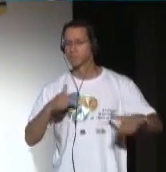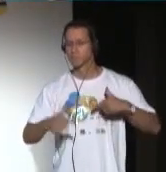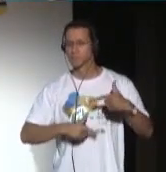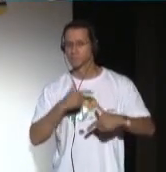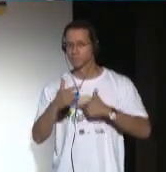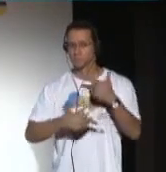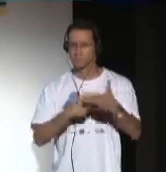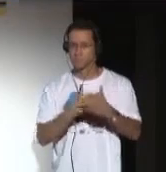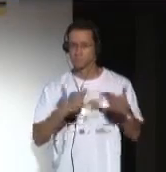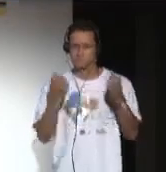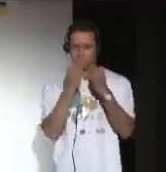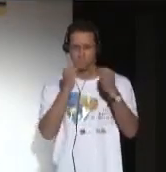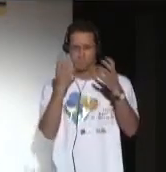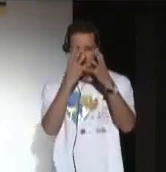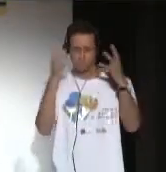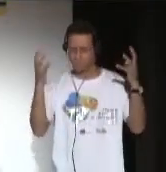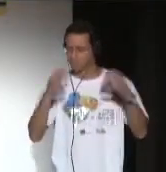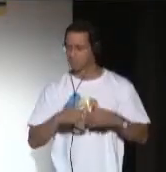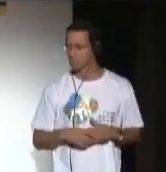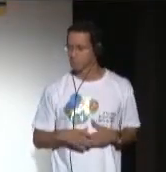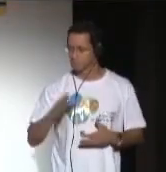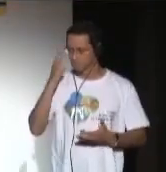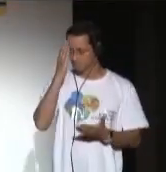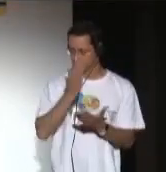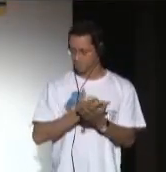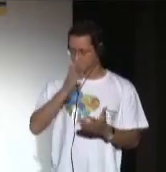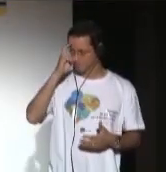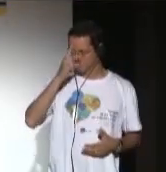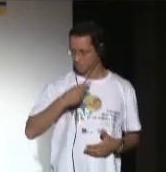e lidar com o estresse. Depois a autoconfiança.